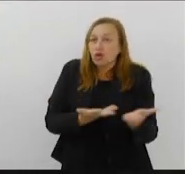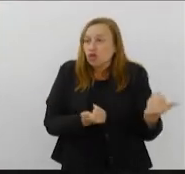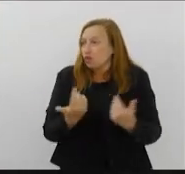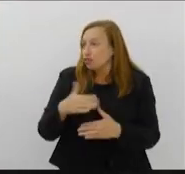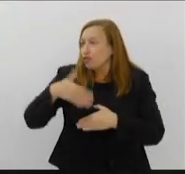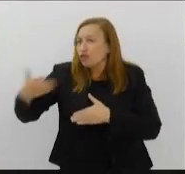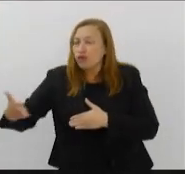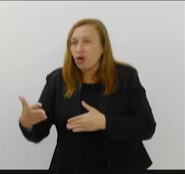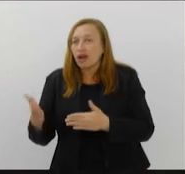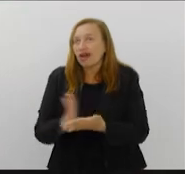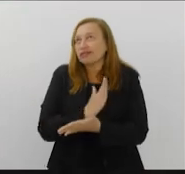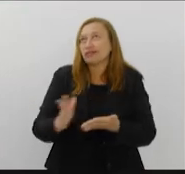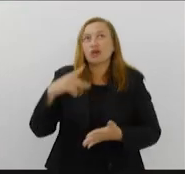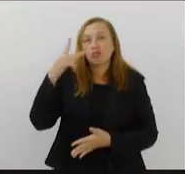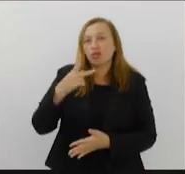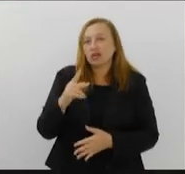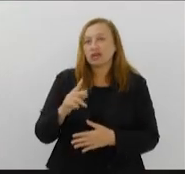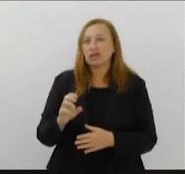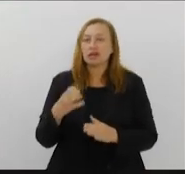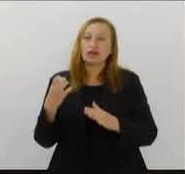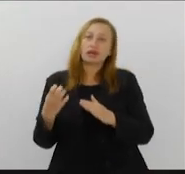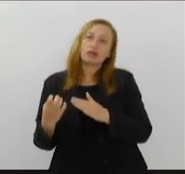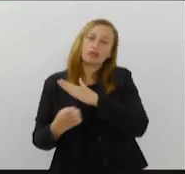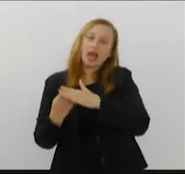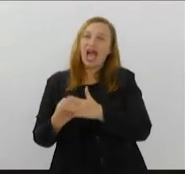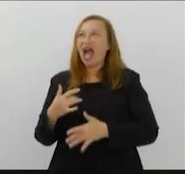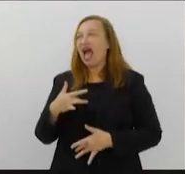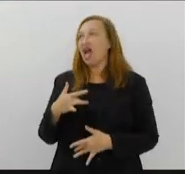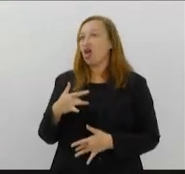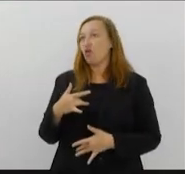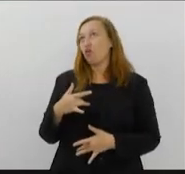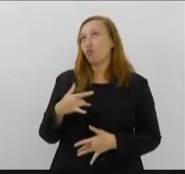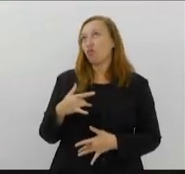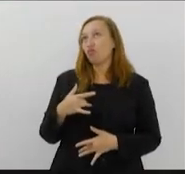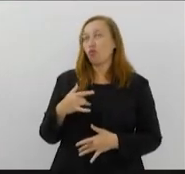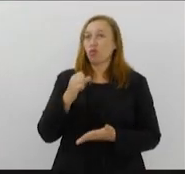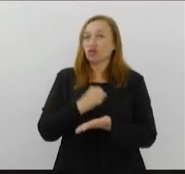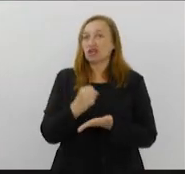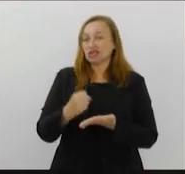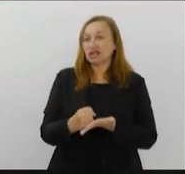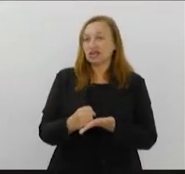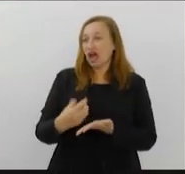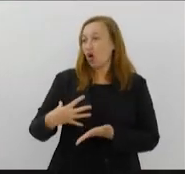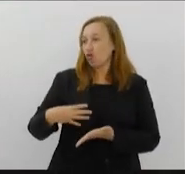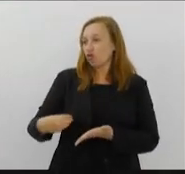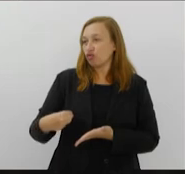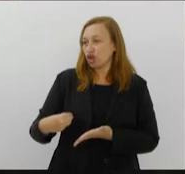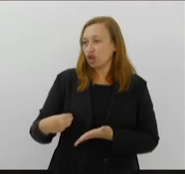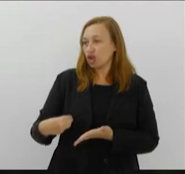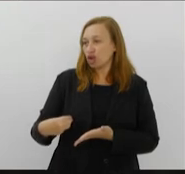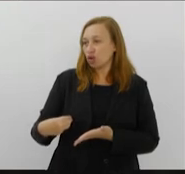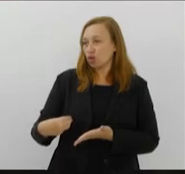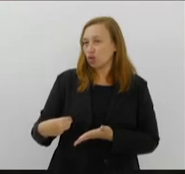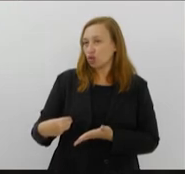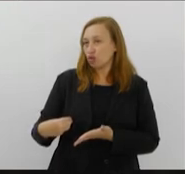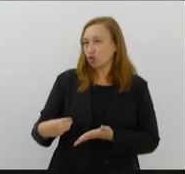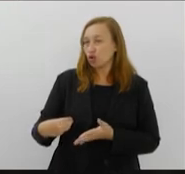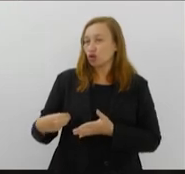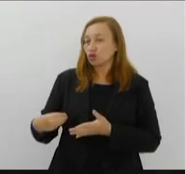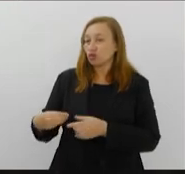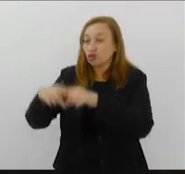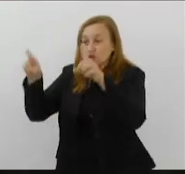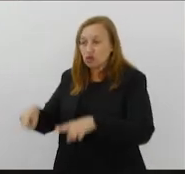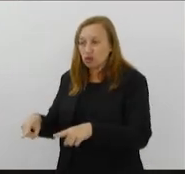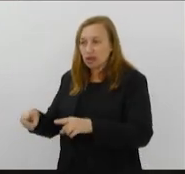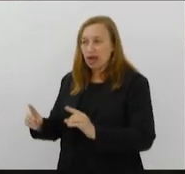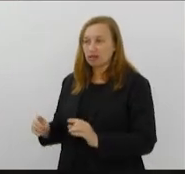é uma política empresarial, por exemplo, vou contratar filho de colaborador. Aí eu pergunto, o filho do colaborador é a pessoa que